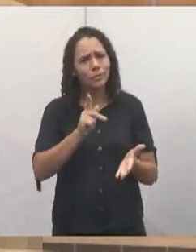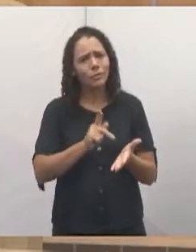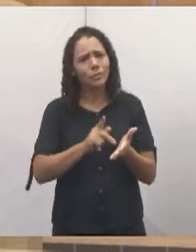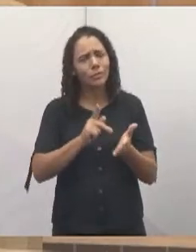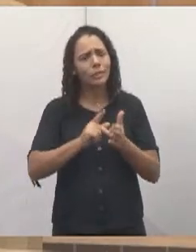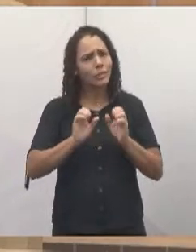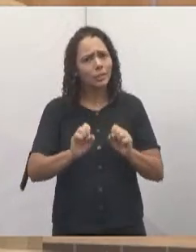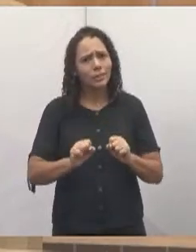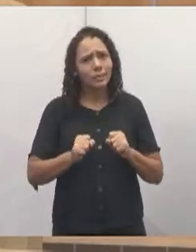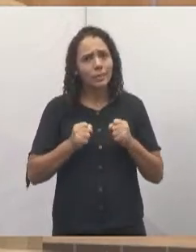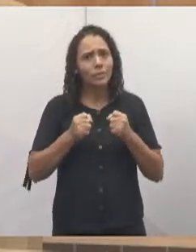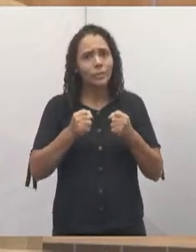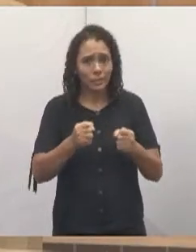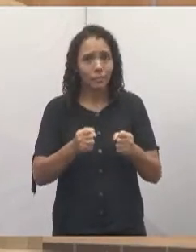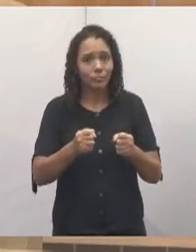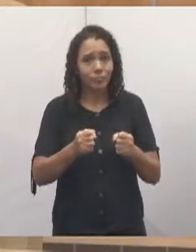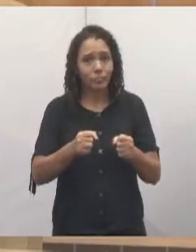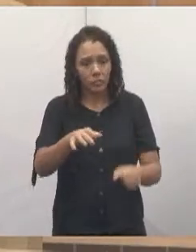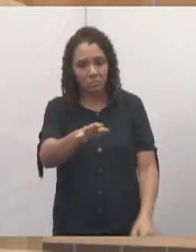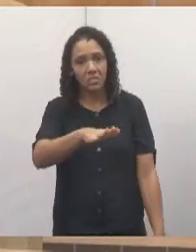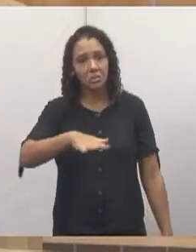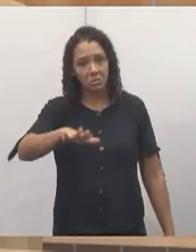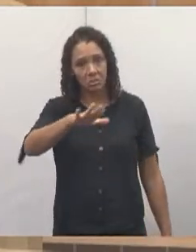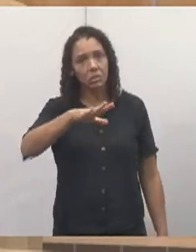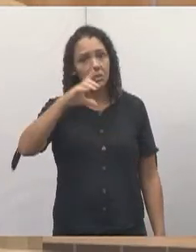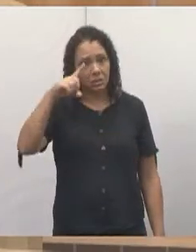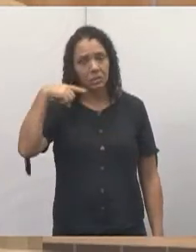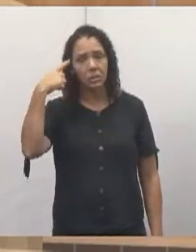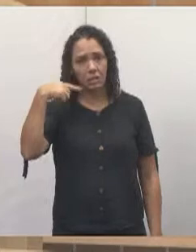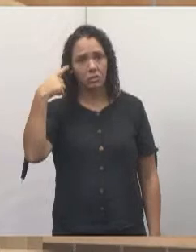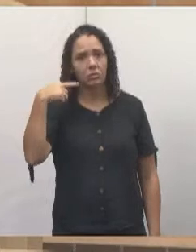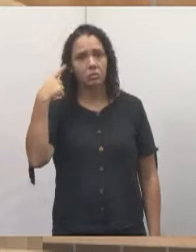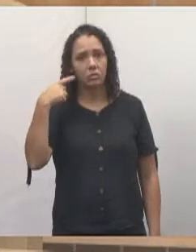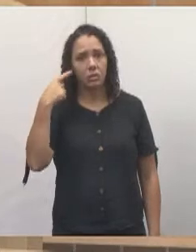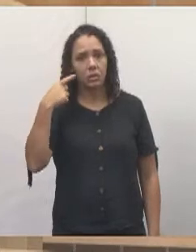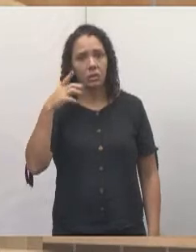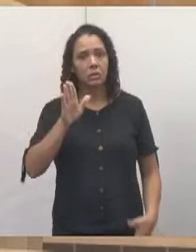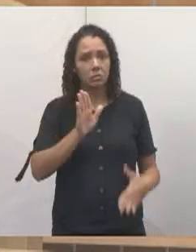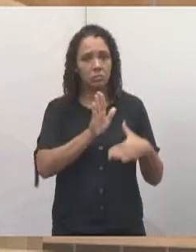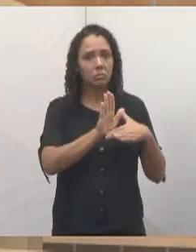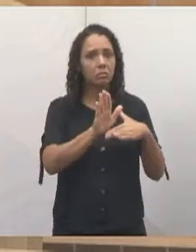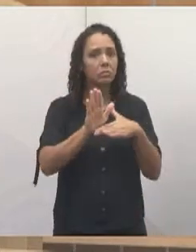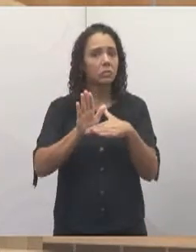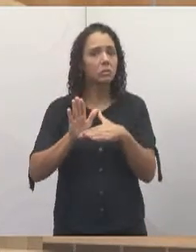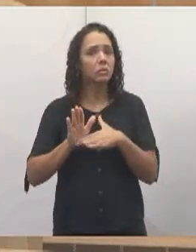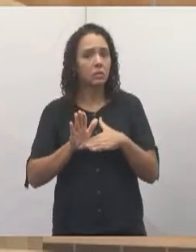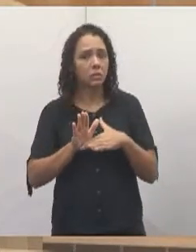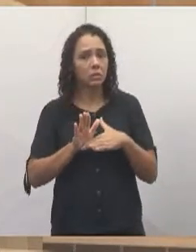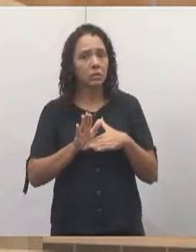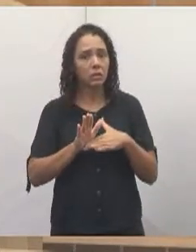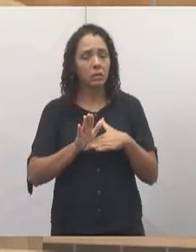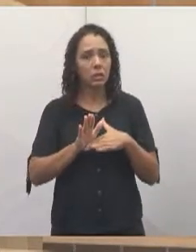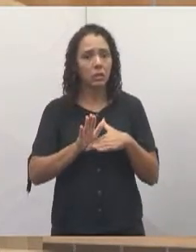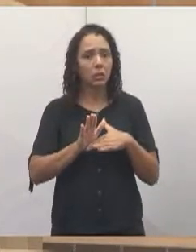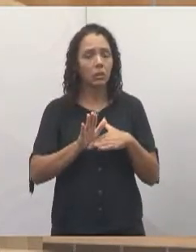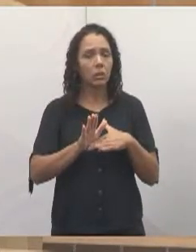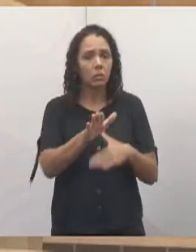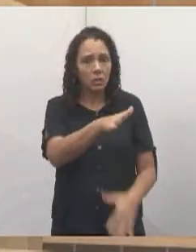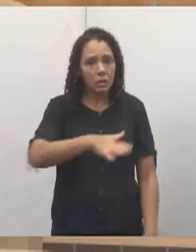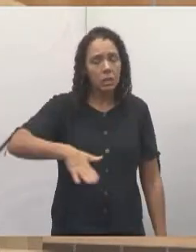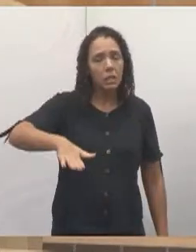atrás. São os advogados aqui que têm feito assistência ou não, né, que atuam na área de família,